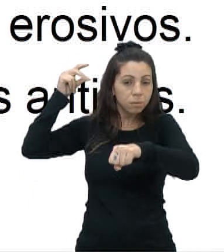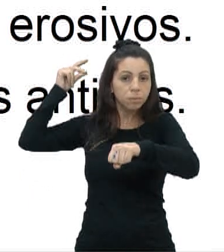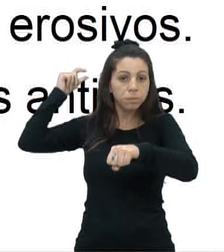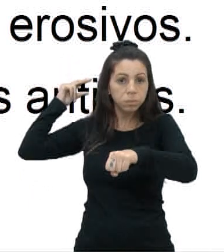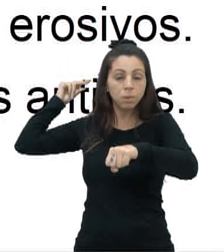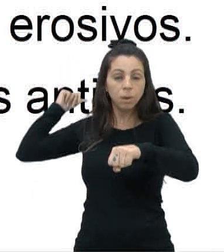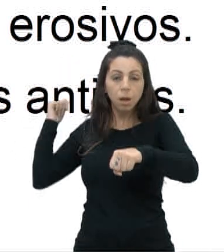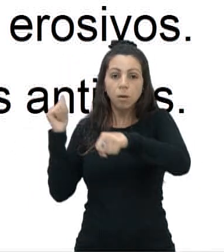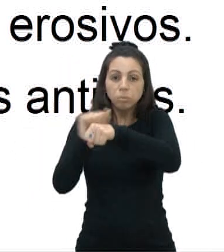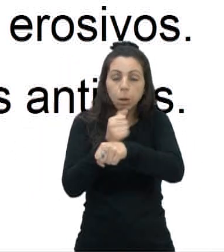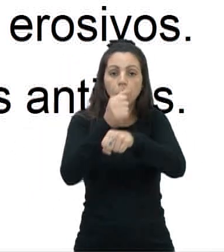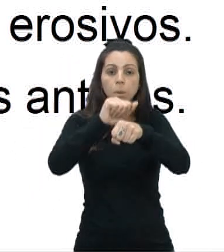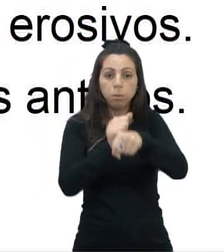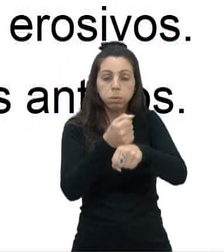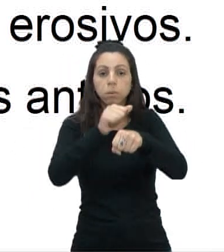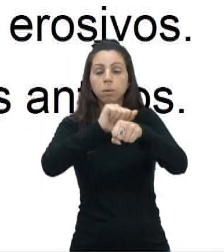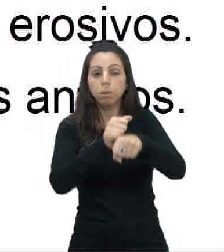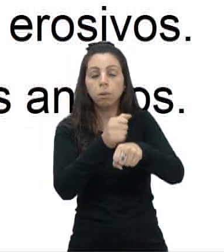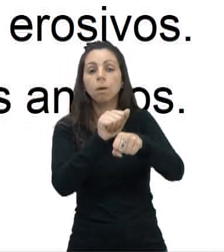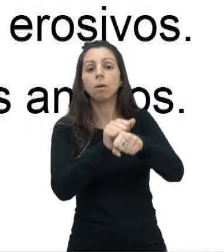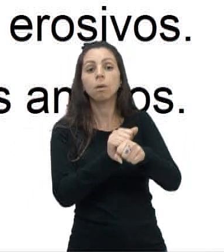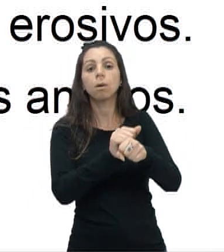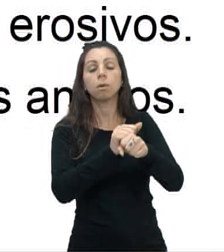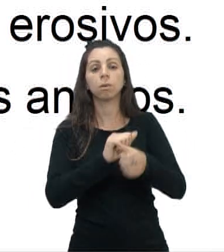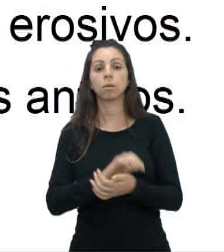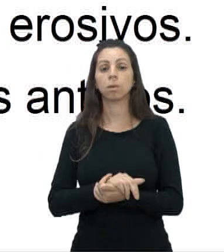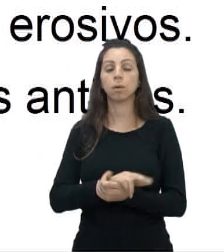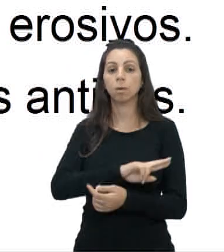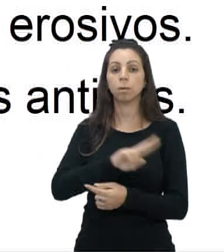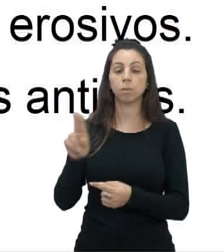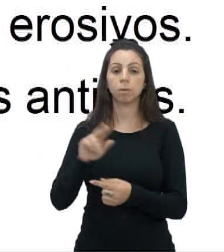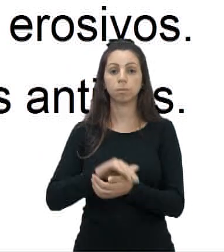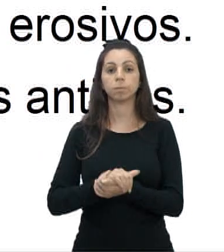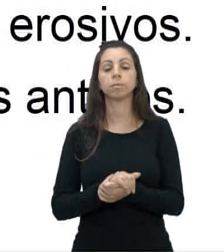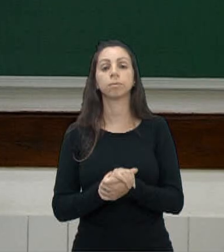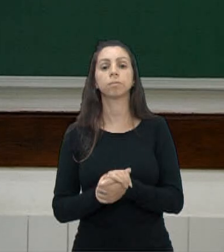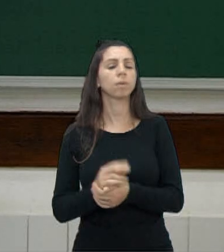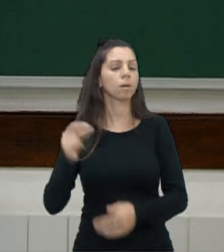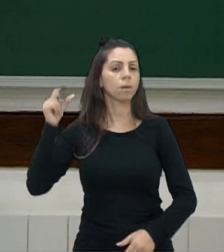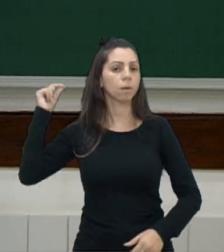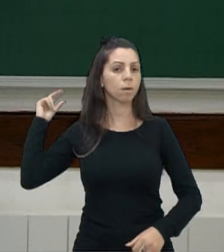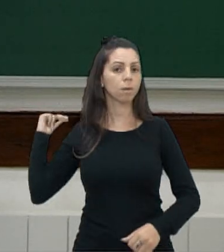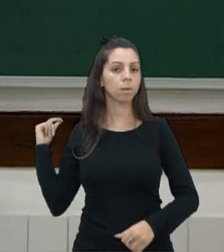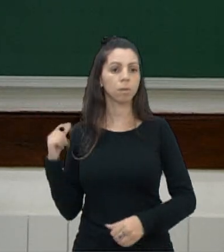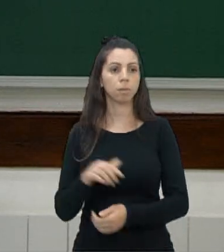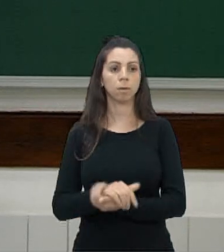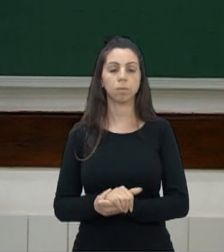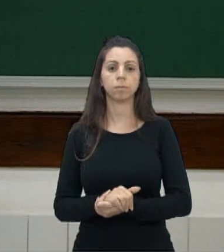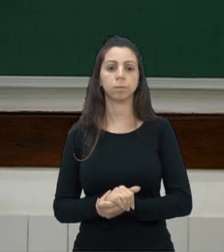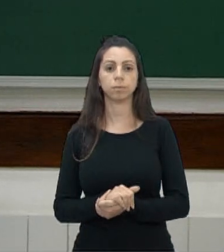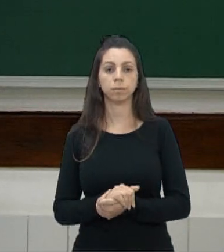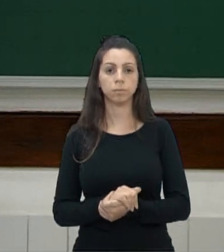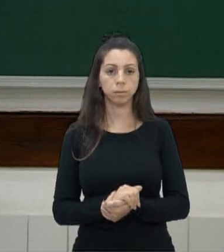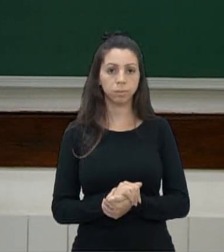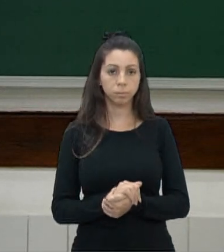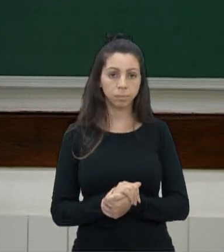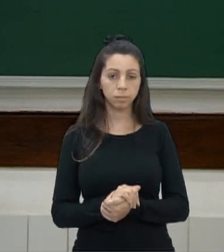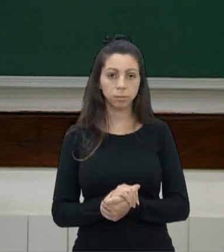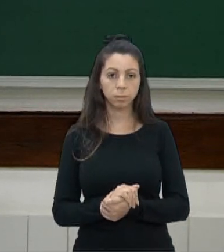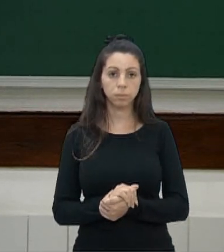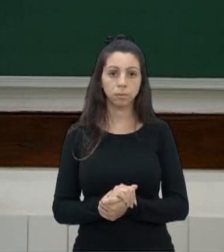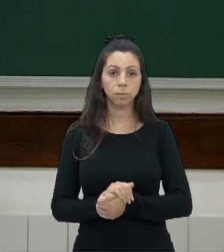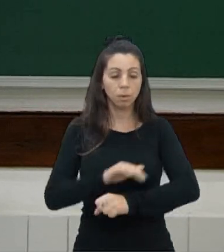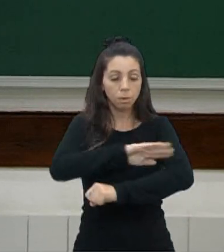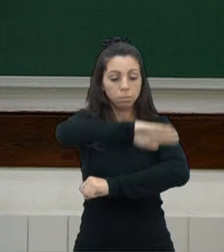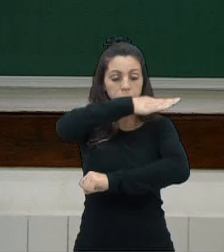desgastados pela ação dos agentes erosivos, também chamados de dobramentos antigos. Então aqui nós estamos tratando das formas de